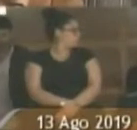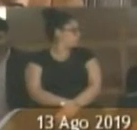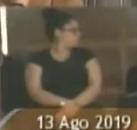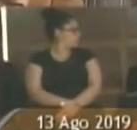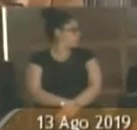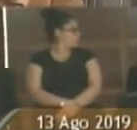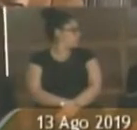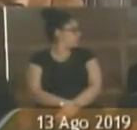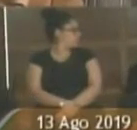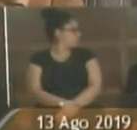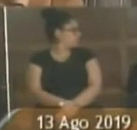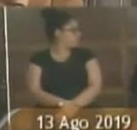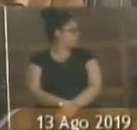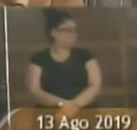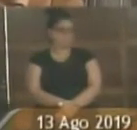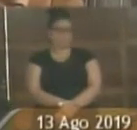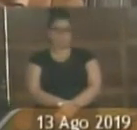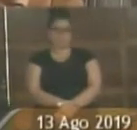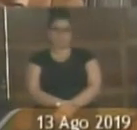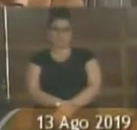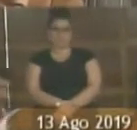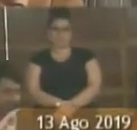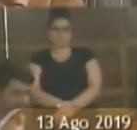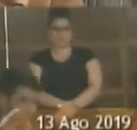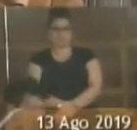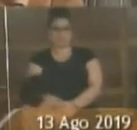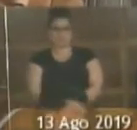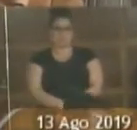Só um momento aí, pessoal, por favor.